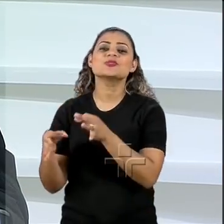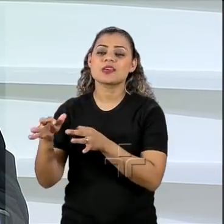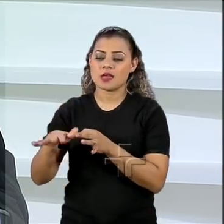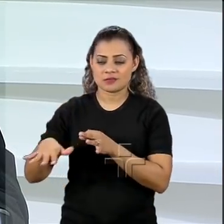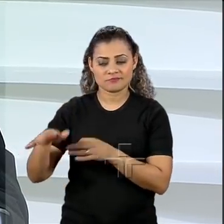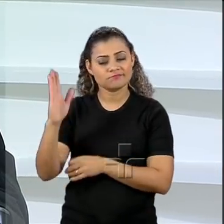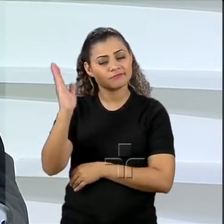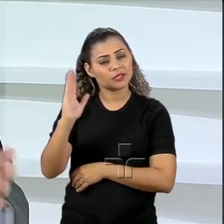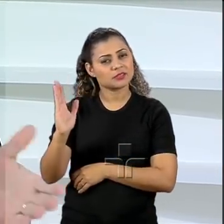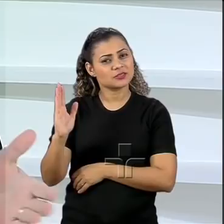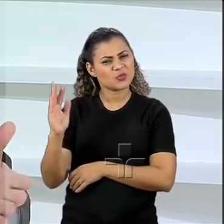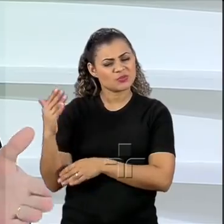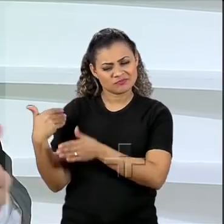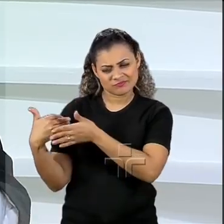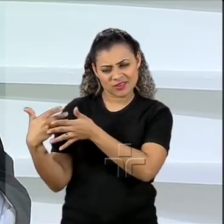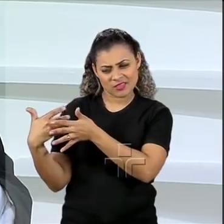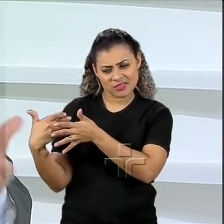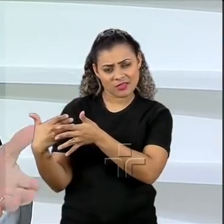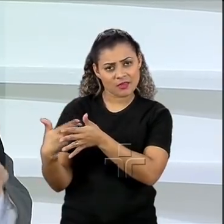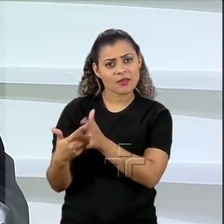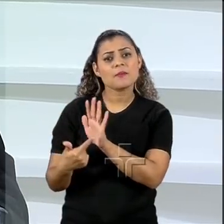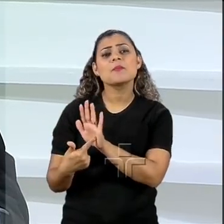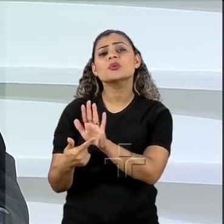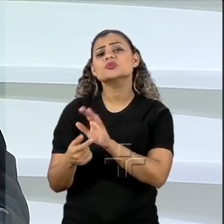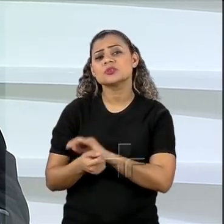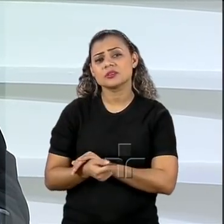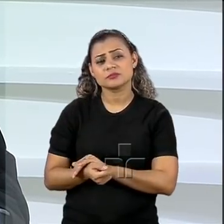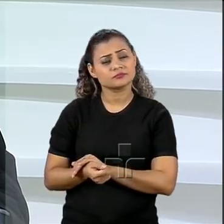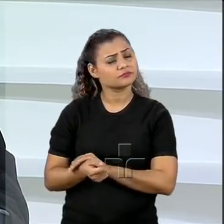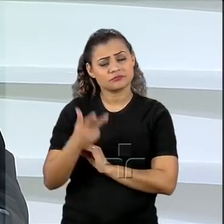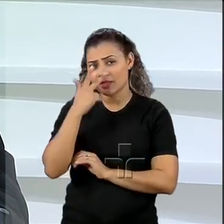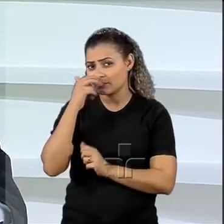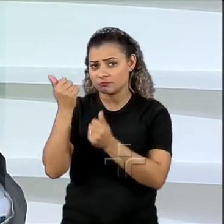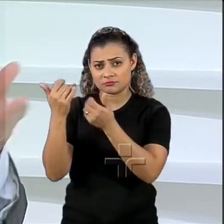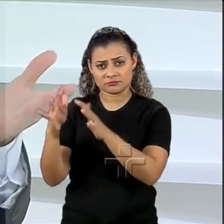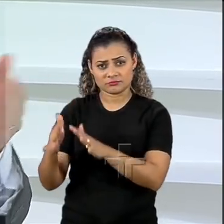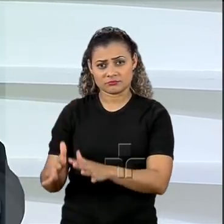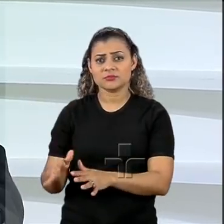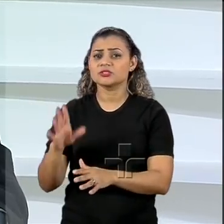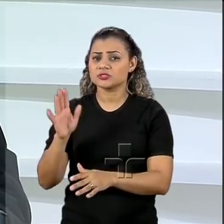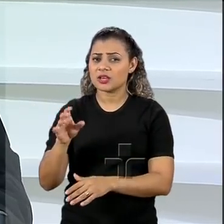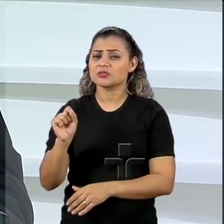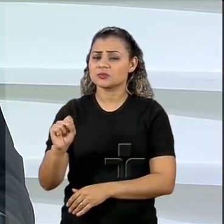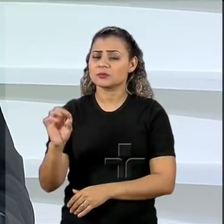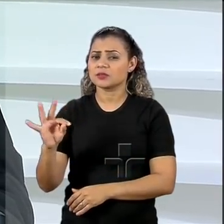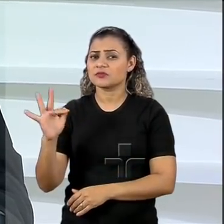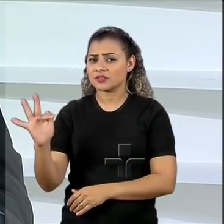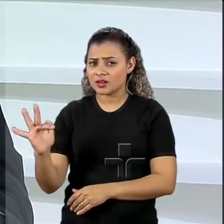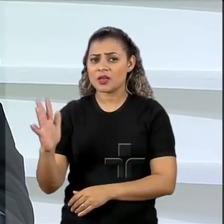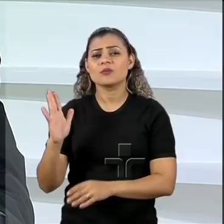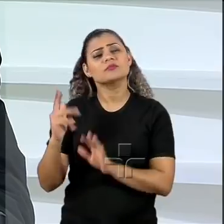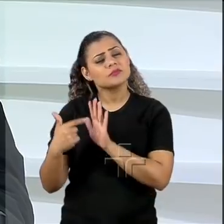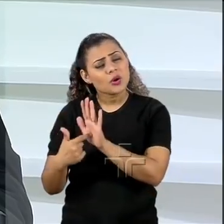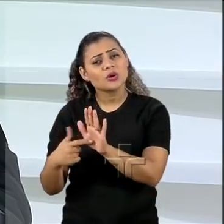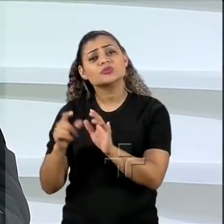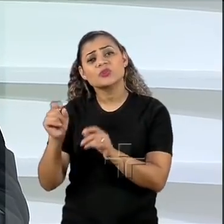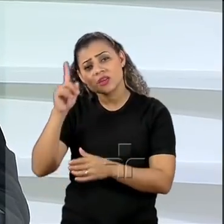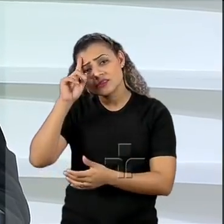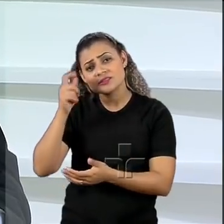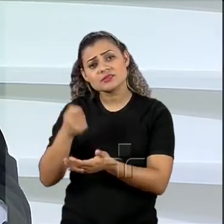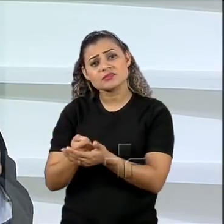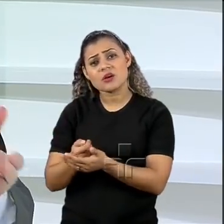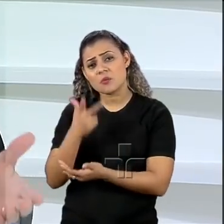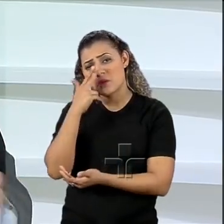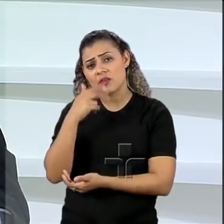nos últimos meses, né? Tanto de primeira instância quanto no Supremo Tribunal Federal. Eu acredito que em função de decisões como